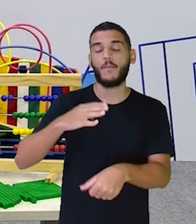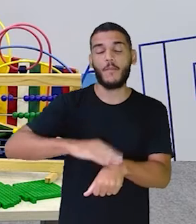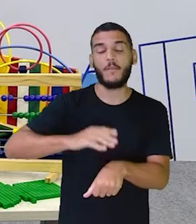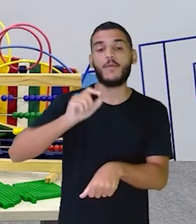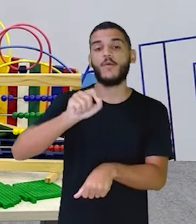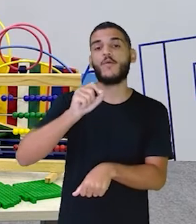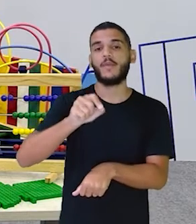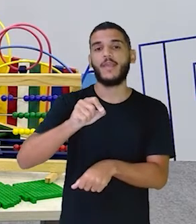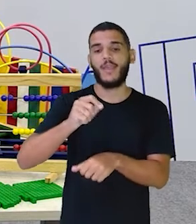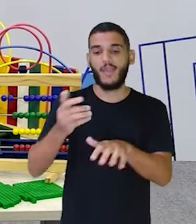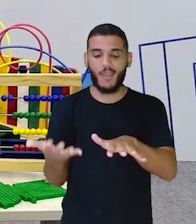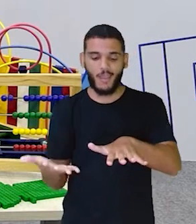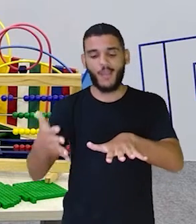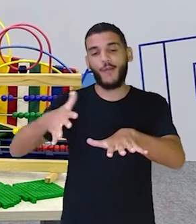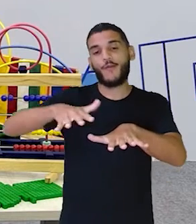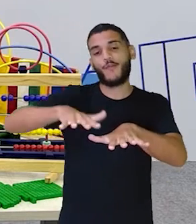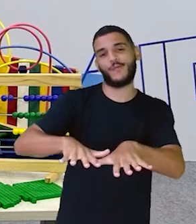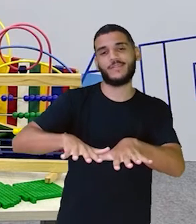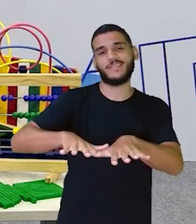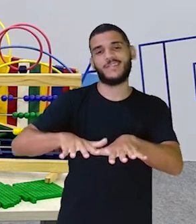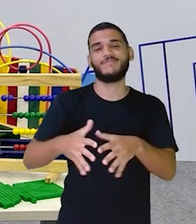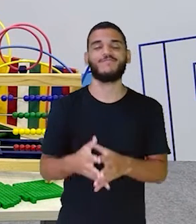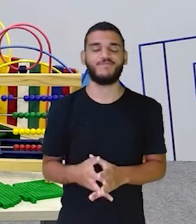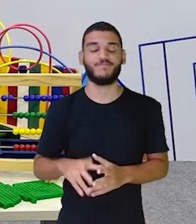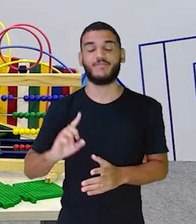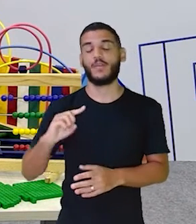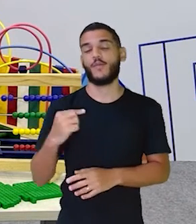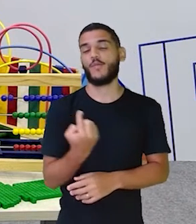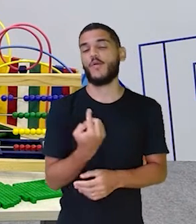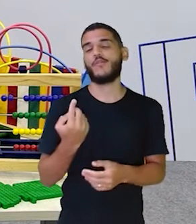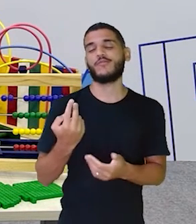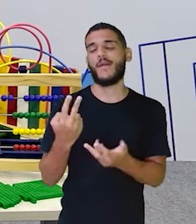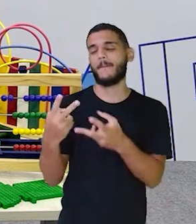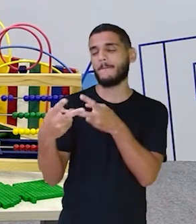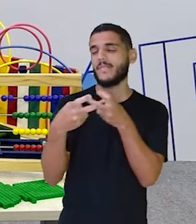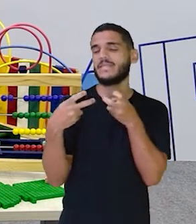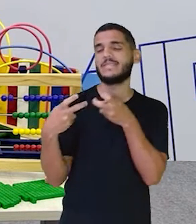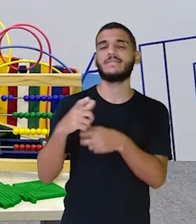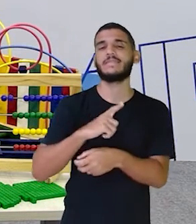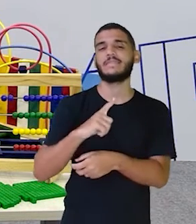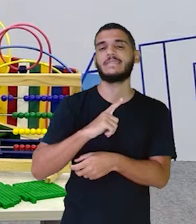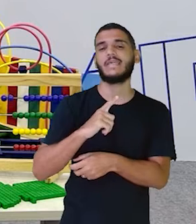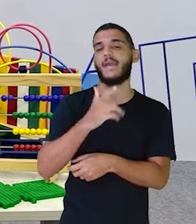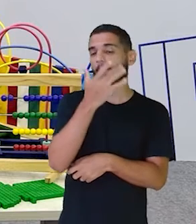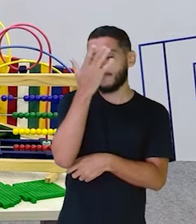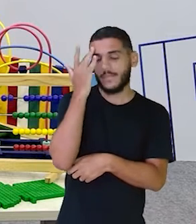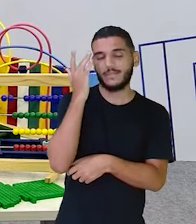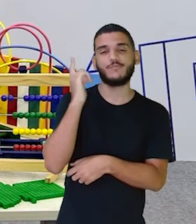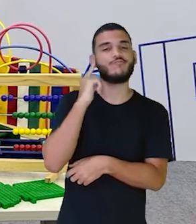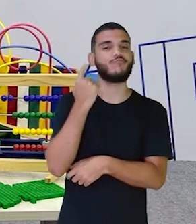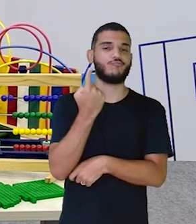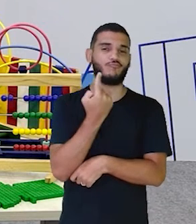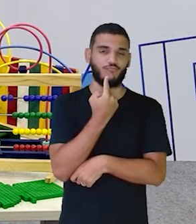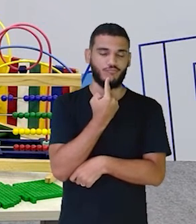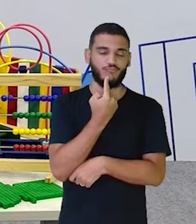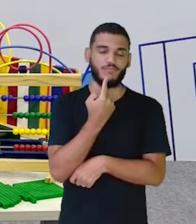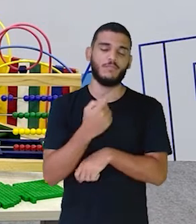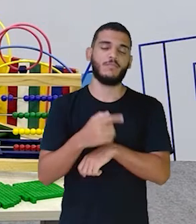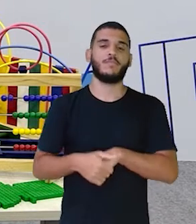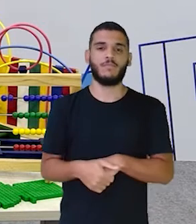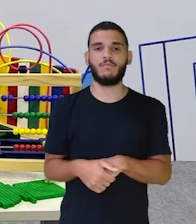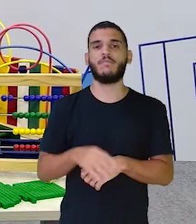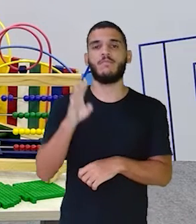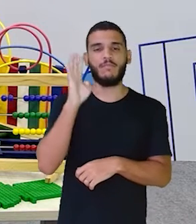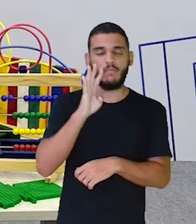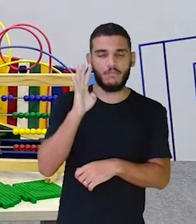movimento de ir e vir e estamos nos deparando sempre com alguém surdo. Então, é